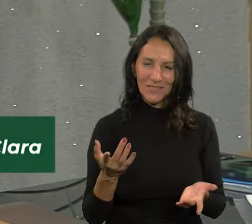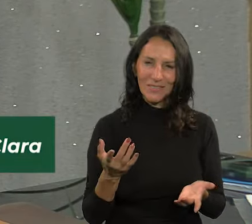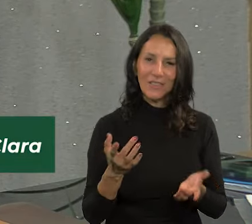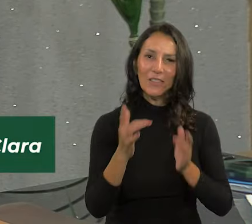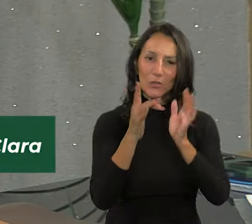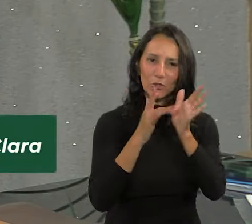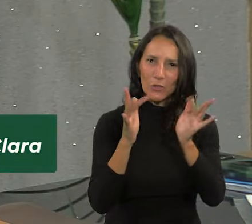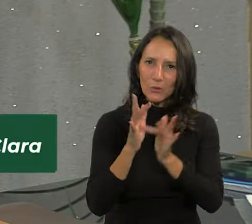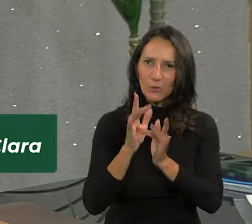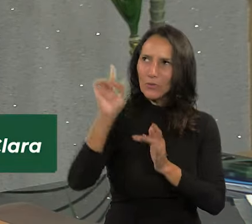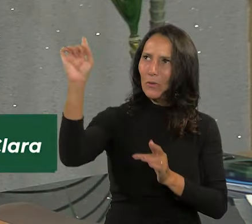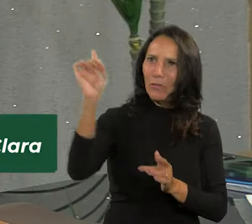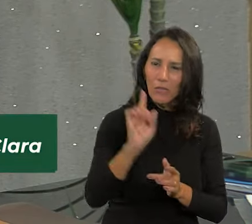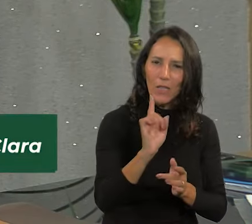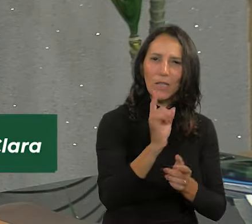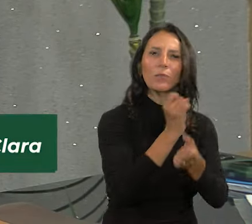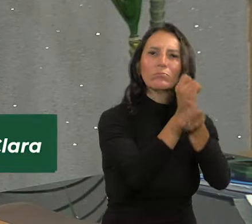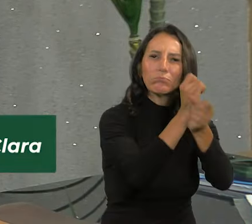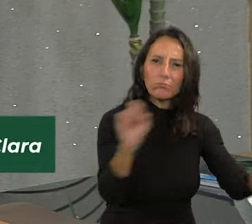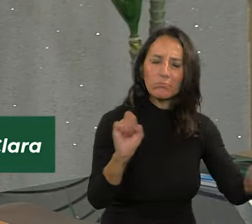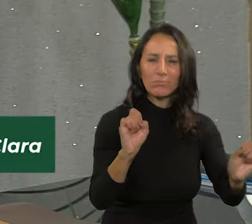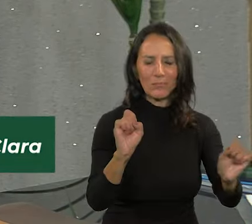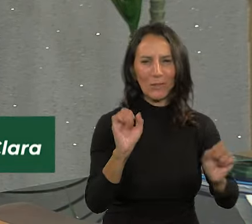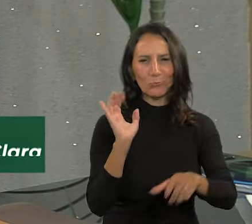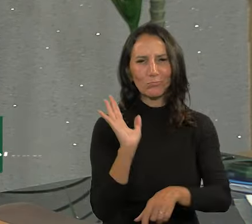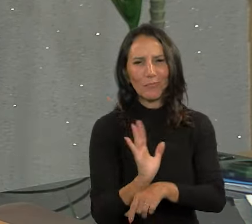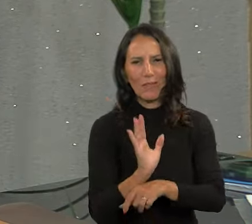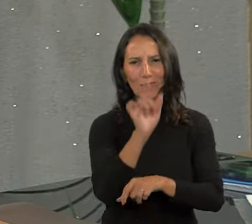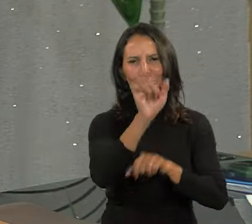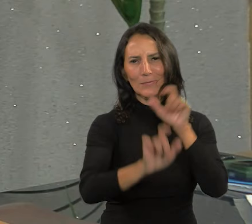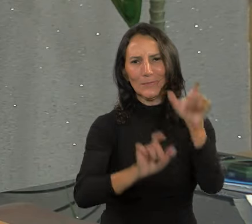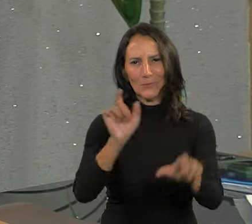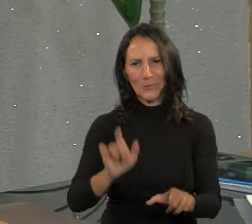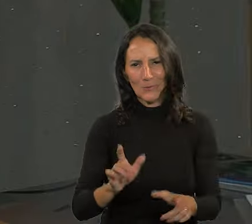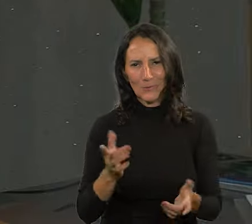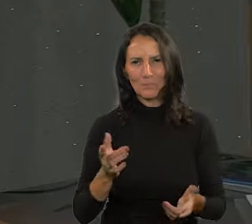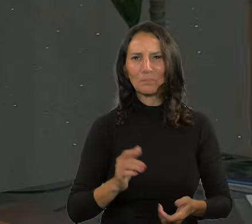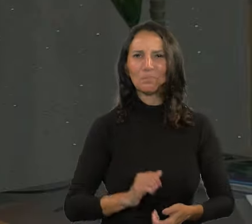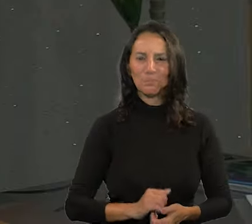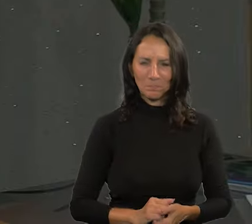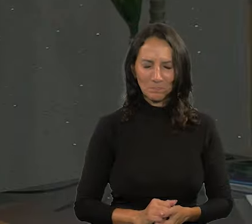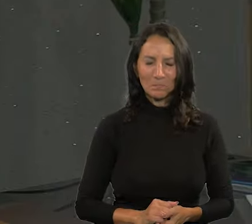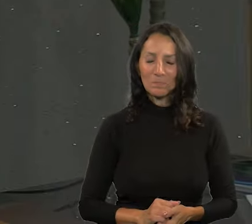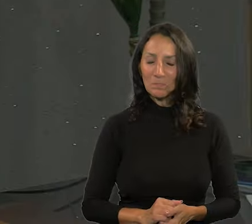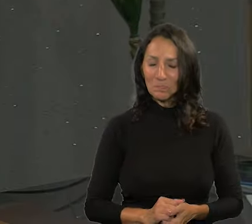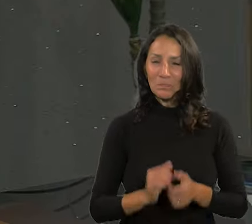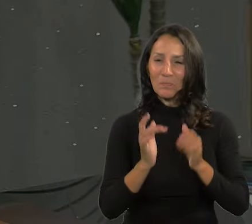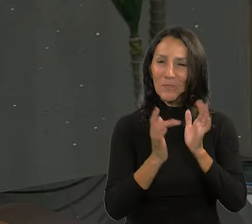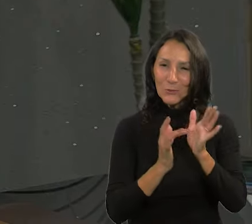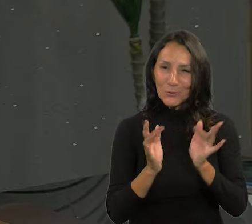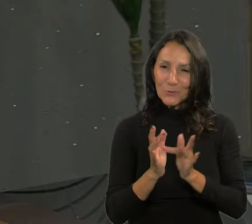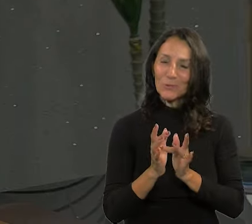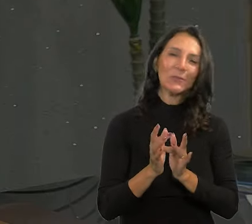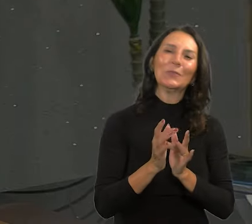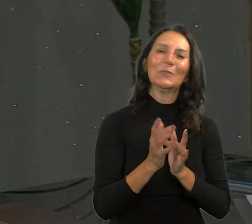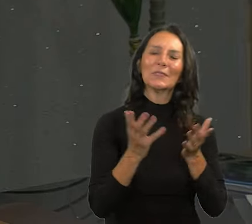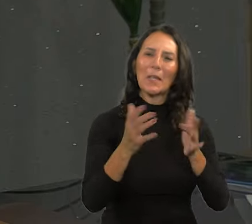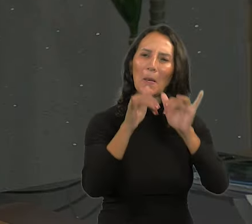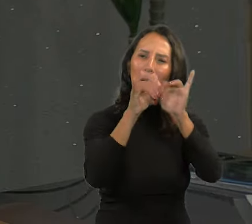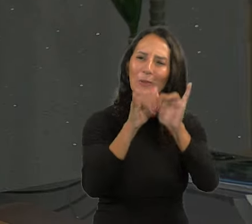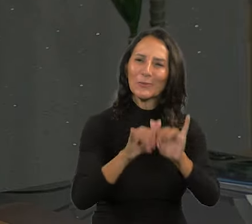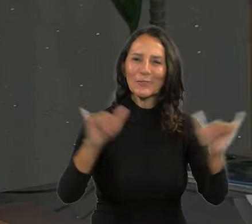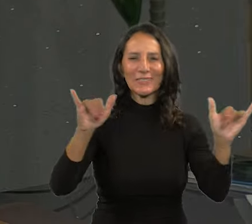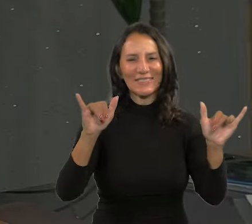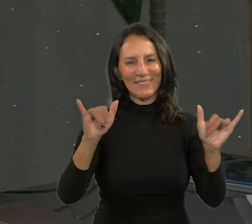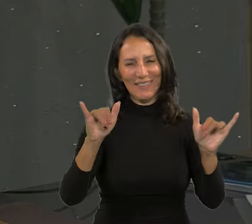as cadeias, quebra as algemas e continua mais a apregoar o ano aceitável do Senhor,